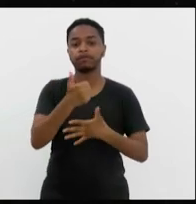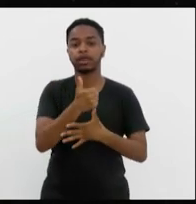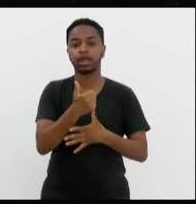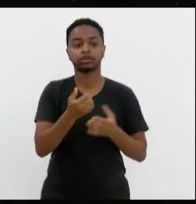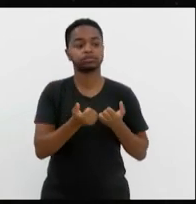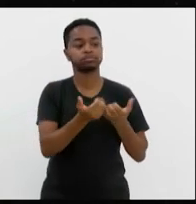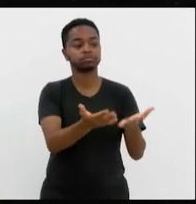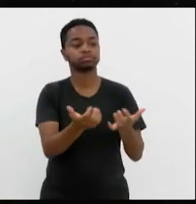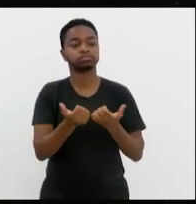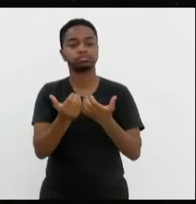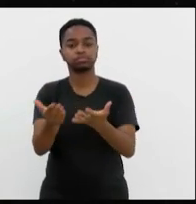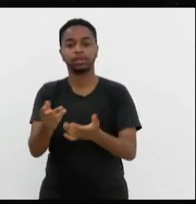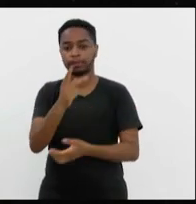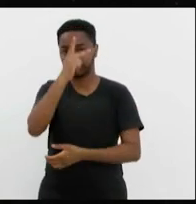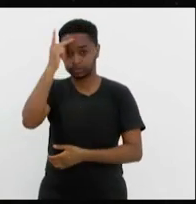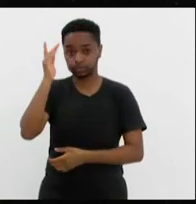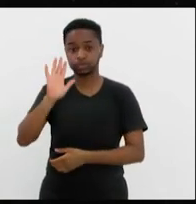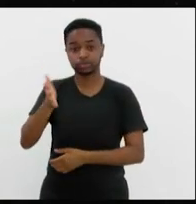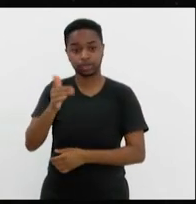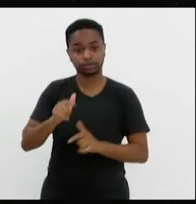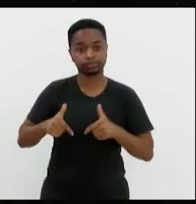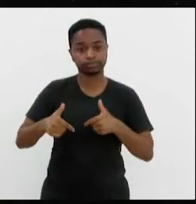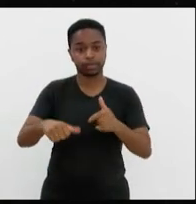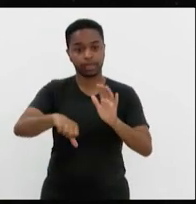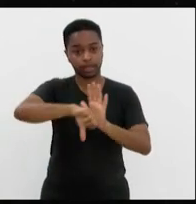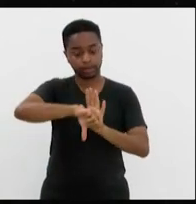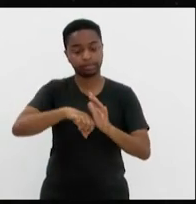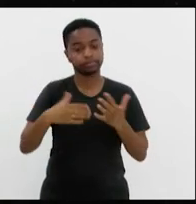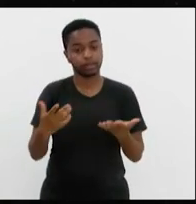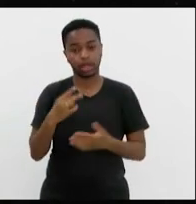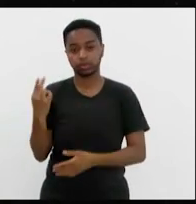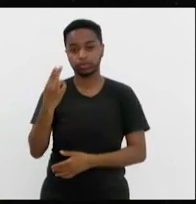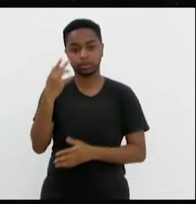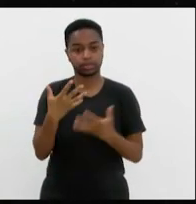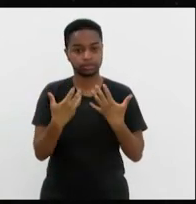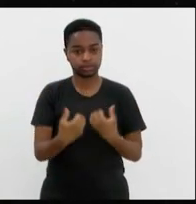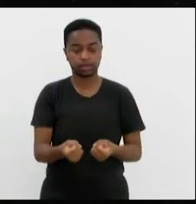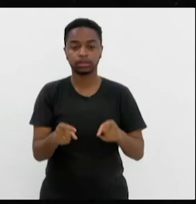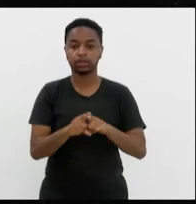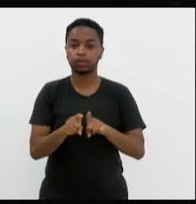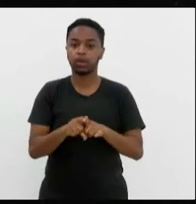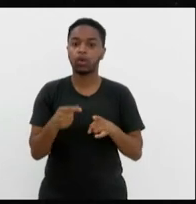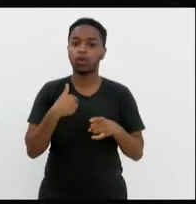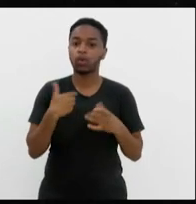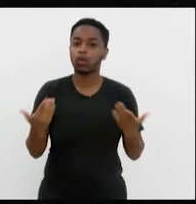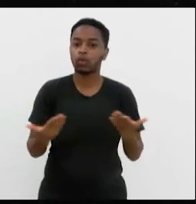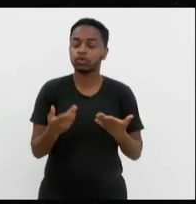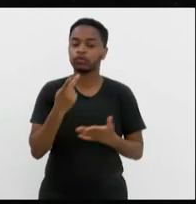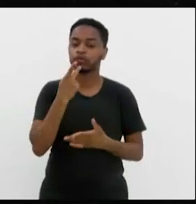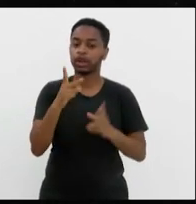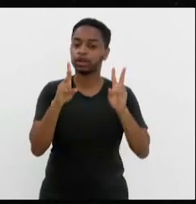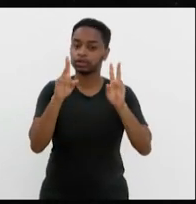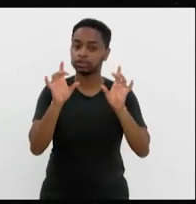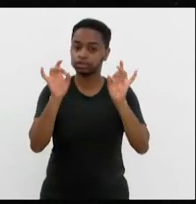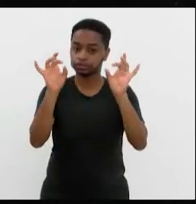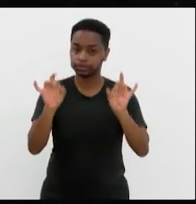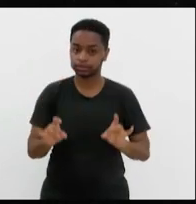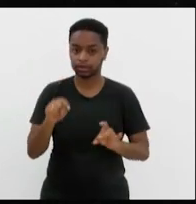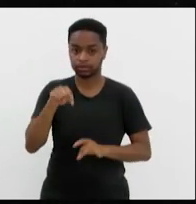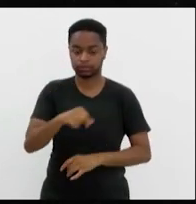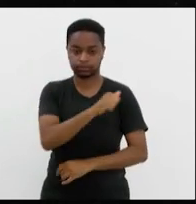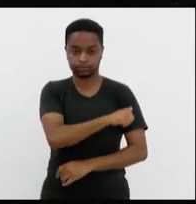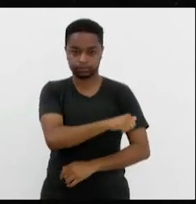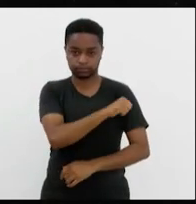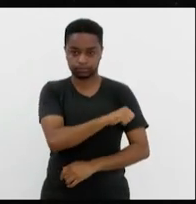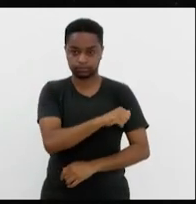que cometeram crimes, e isso é inadmissível, e falo hoje de forma especial do estado do Rio de Janeiro.